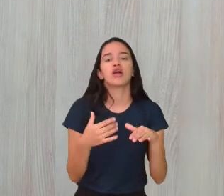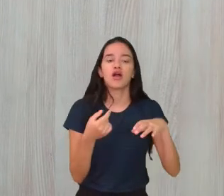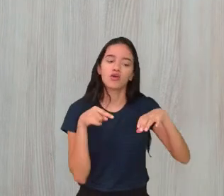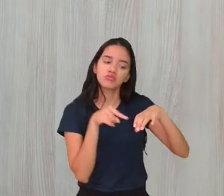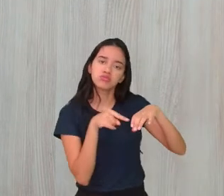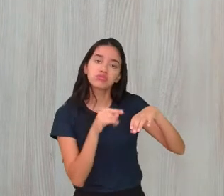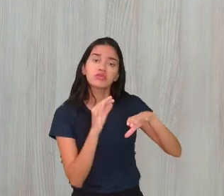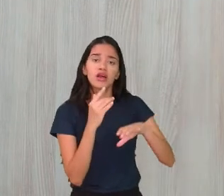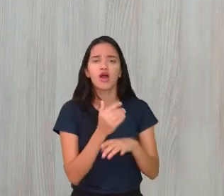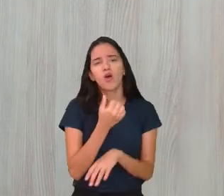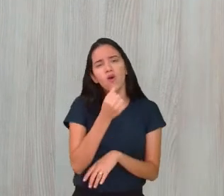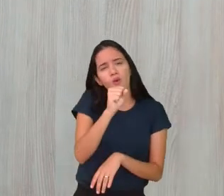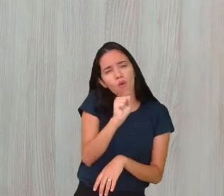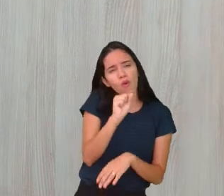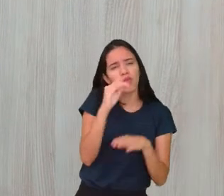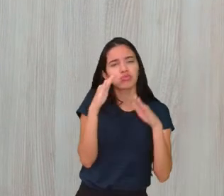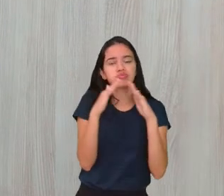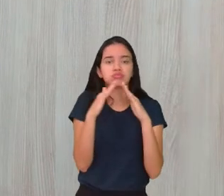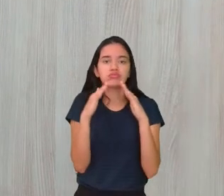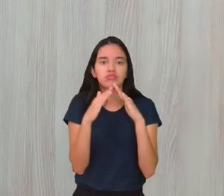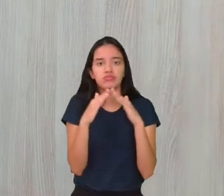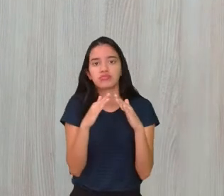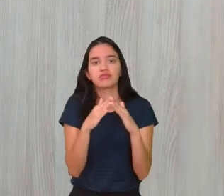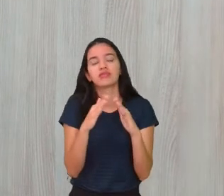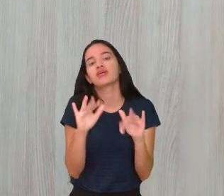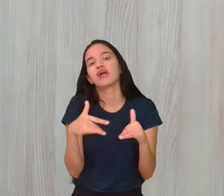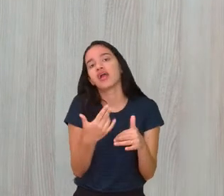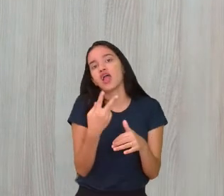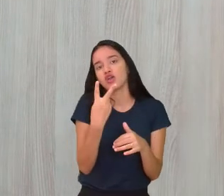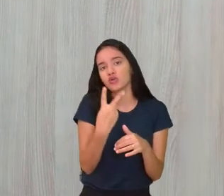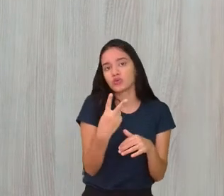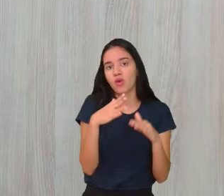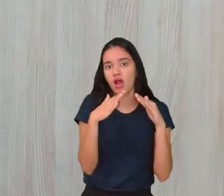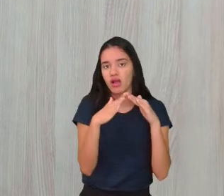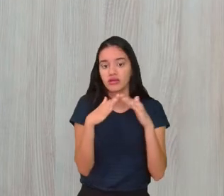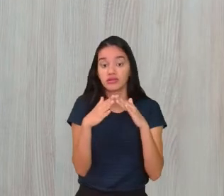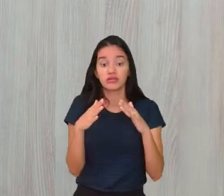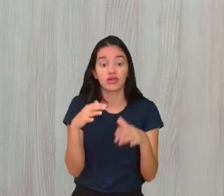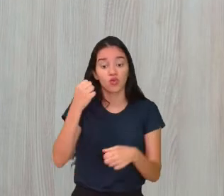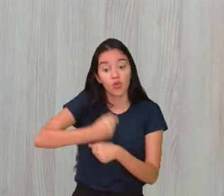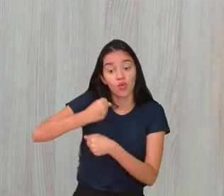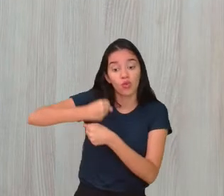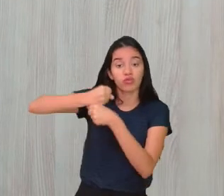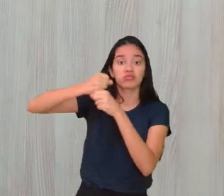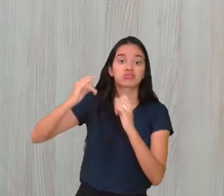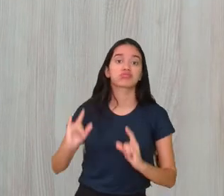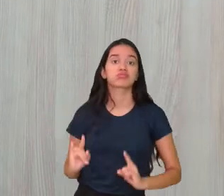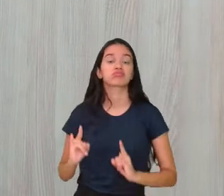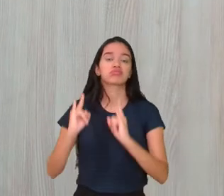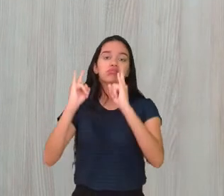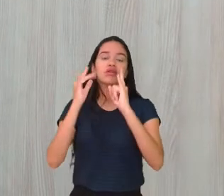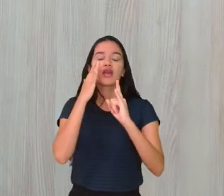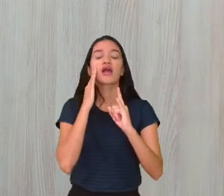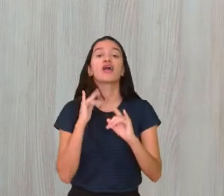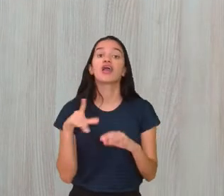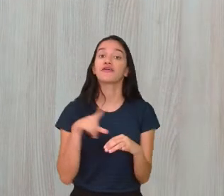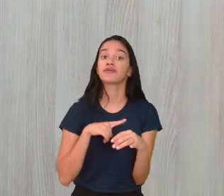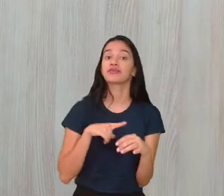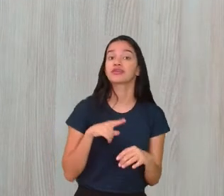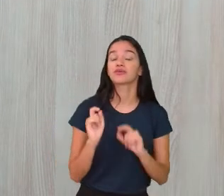diminuíram para 8 casas. E 2 foi construído um prédio com 10 andares, cada andar com 4 apartamentos. Eu vou ter